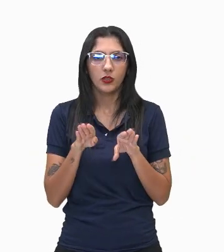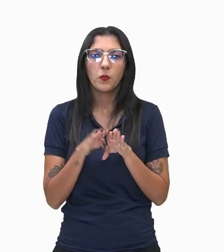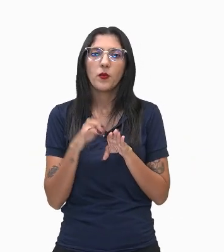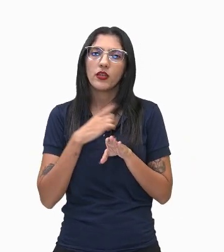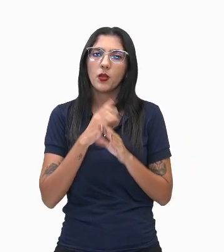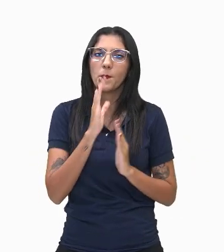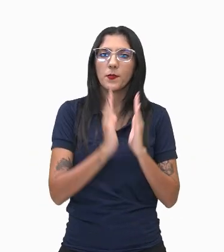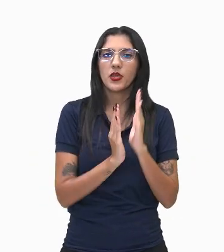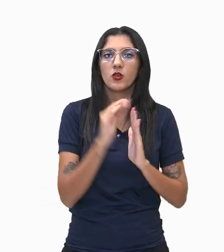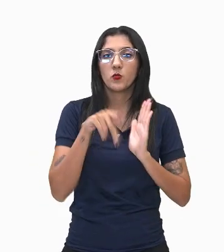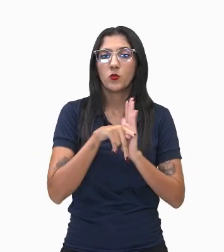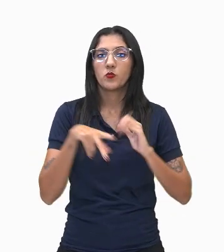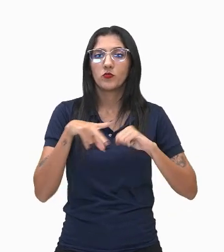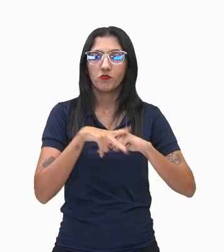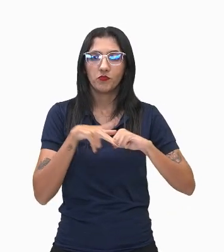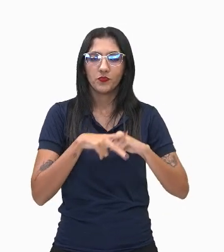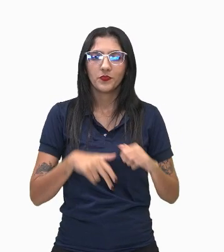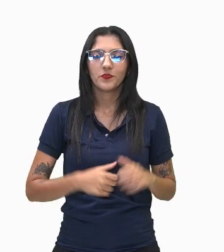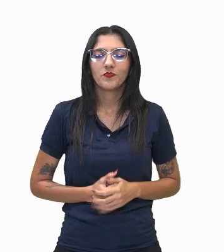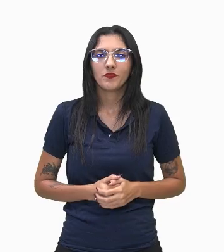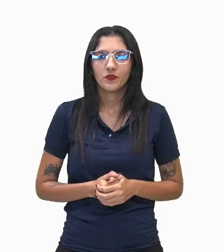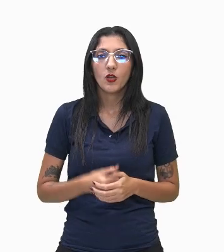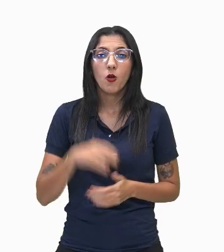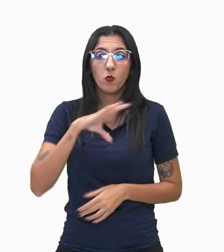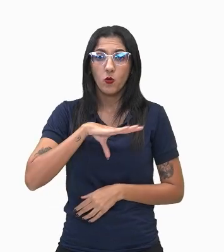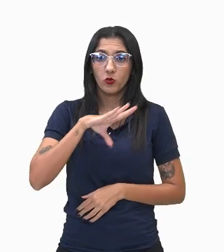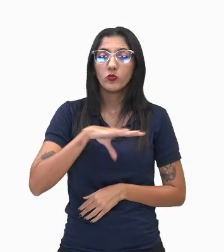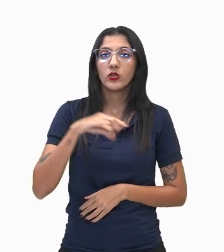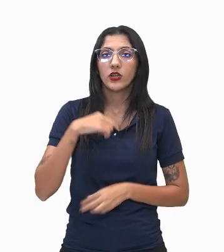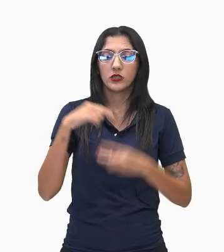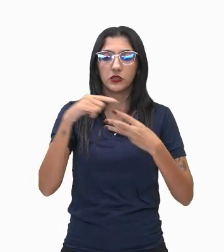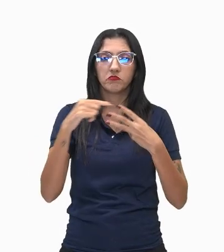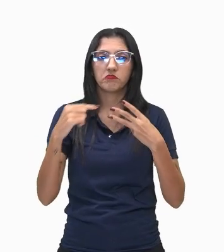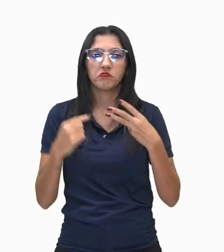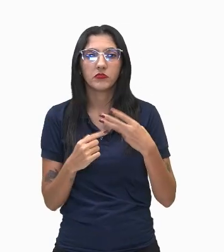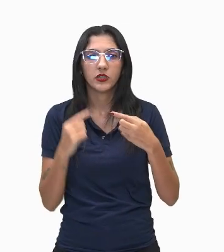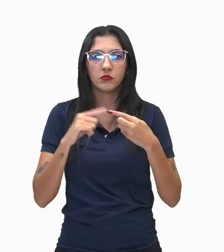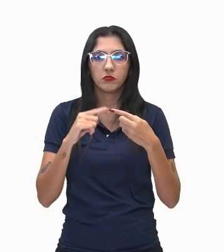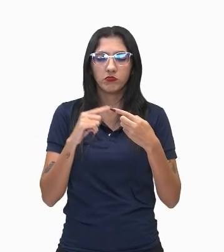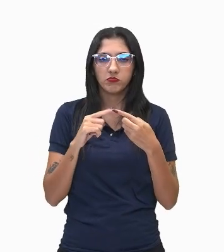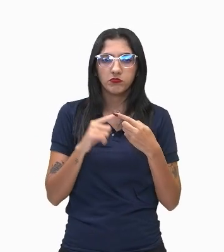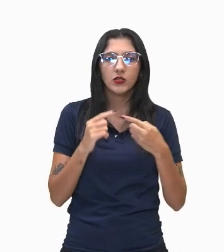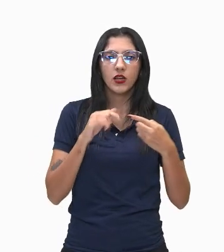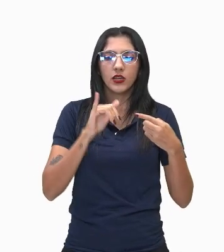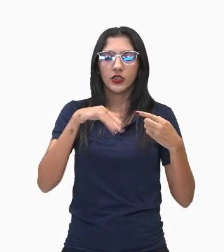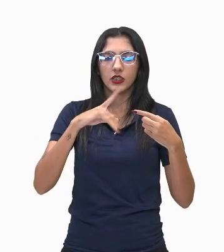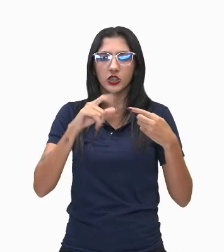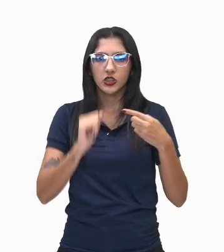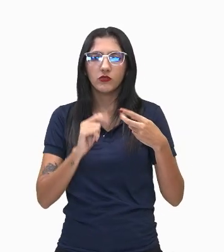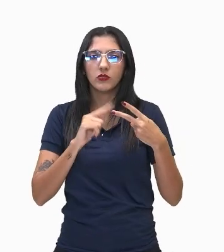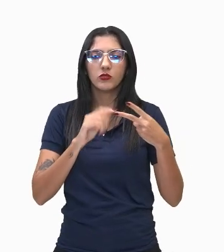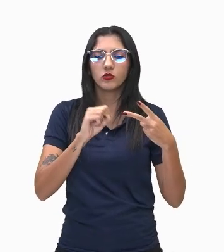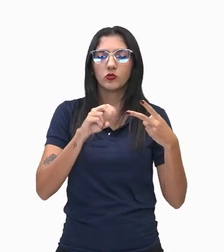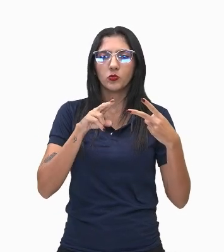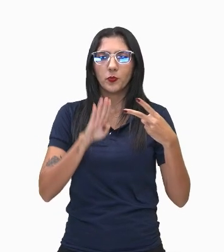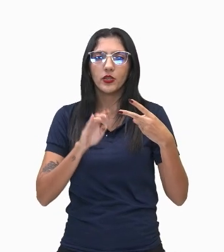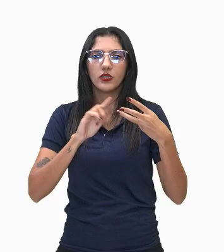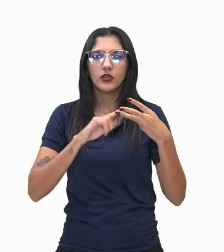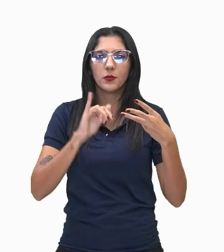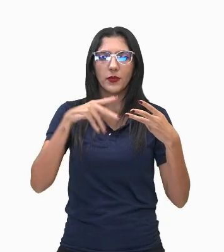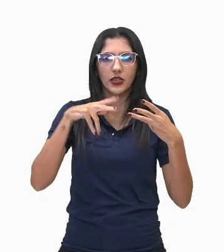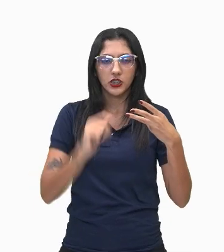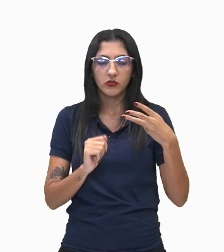tempos verbais. A língua portuguesa é composta de 3 modos: indicativo, subjuntivo e imperativo. E 3